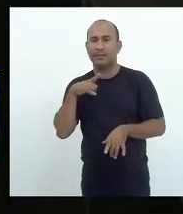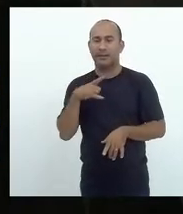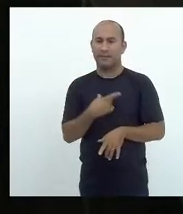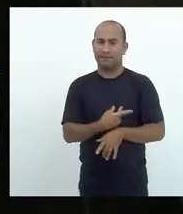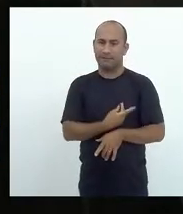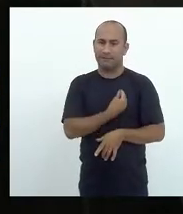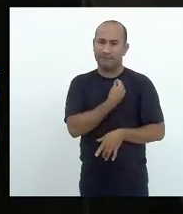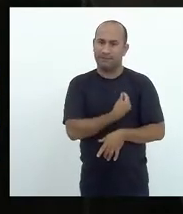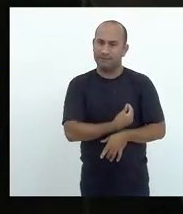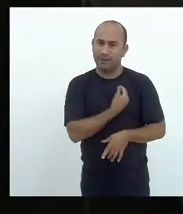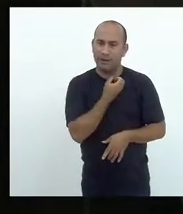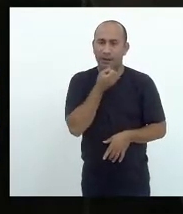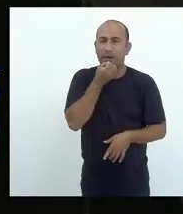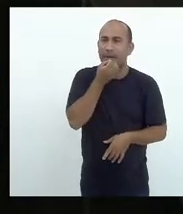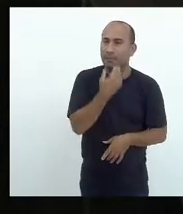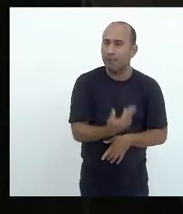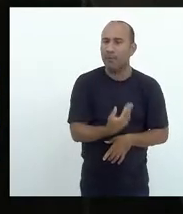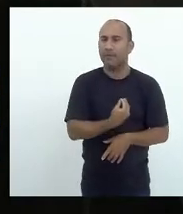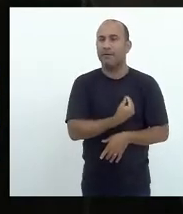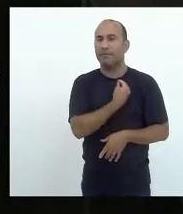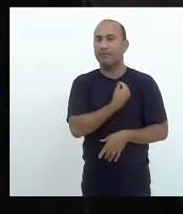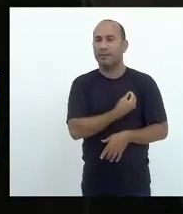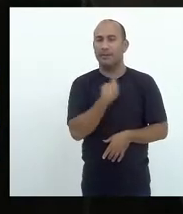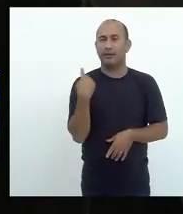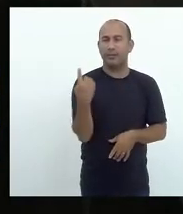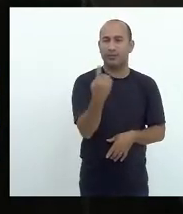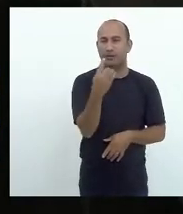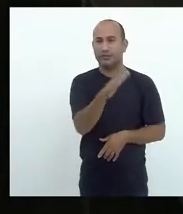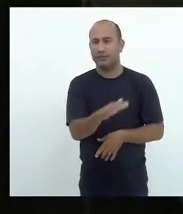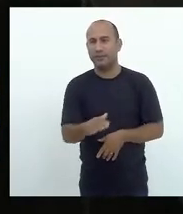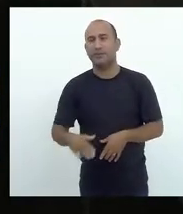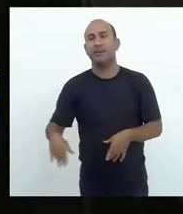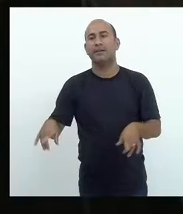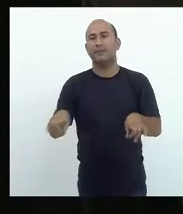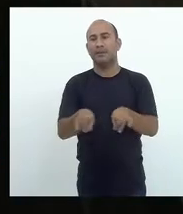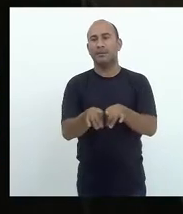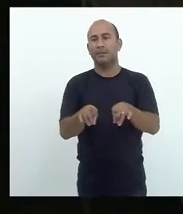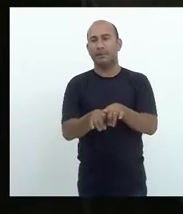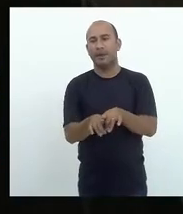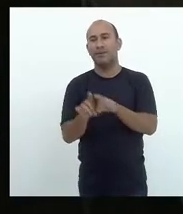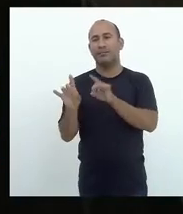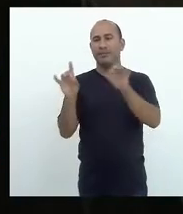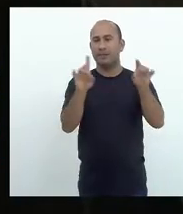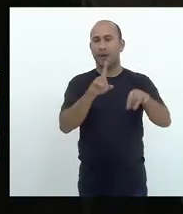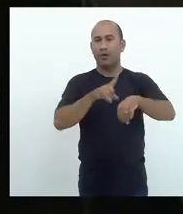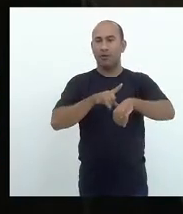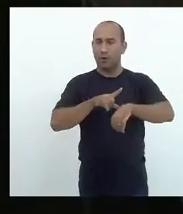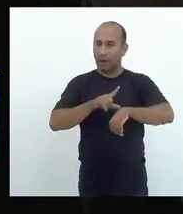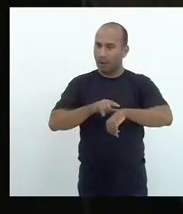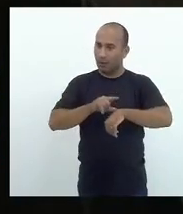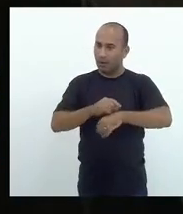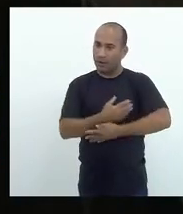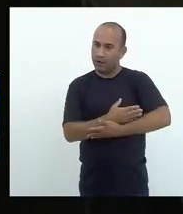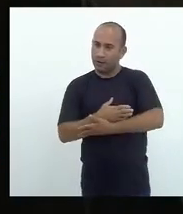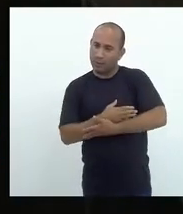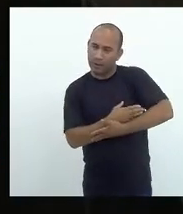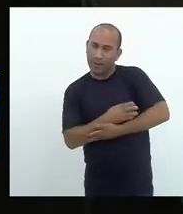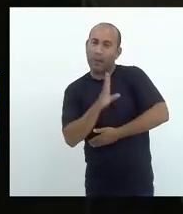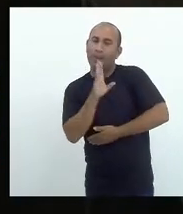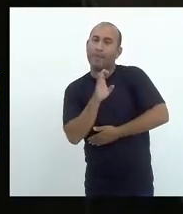vida e a qualidade de vida das nossas crianças, em especial essa hora do colinho dos nossos